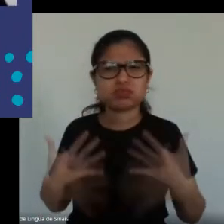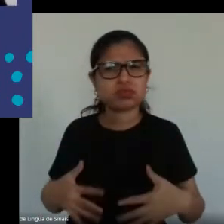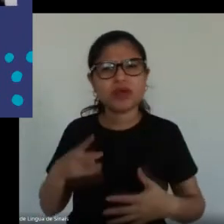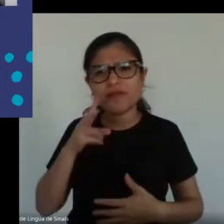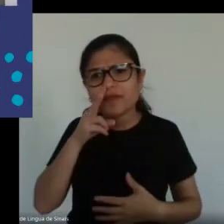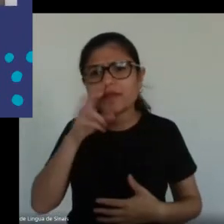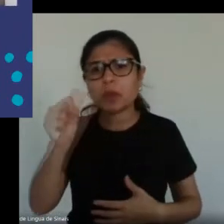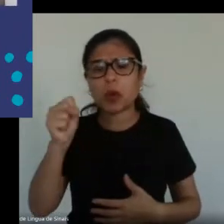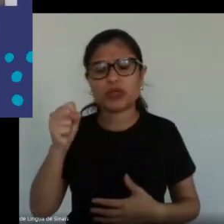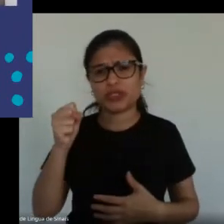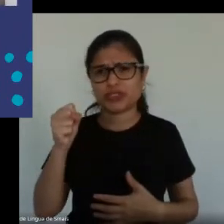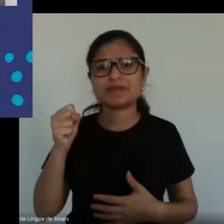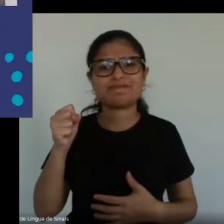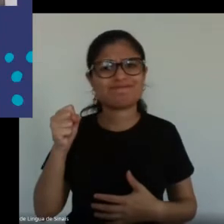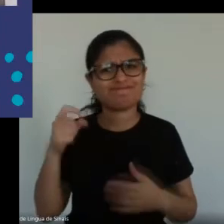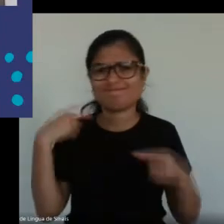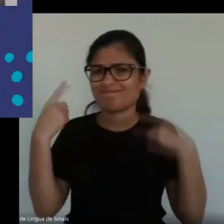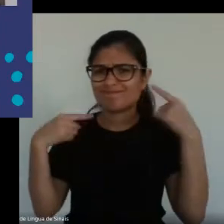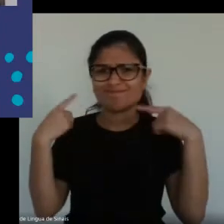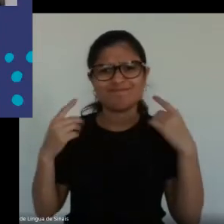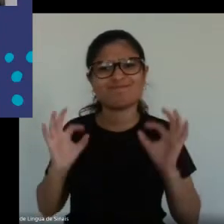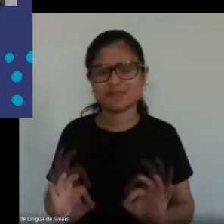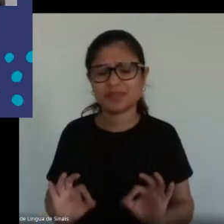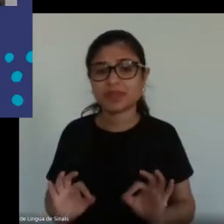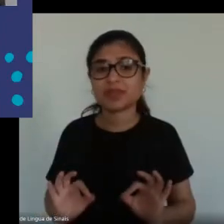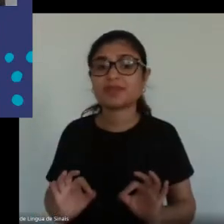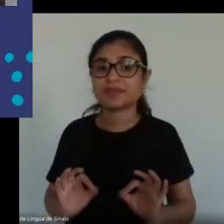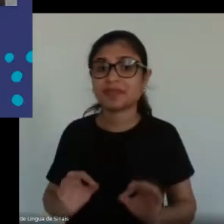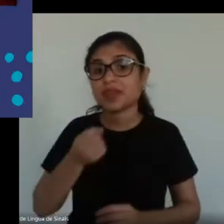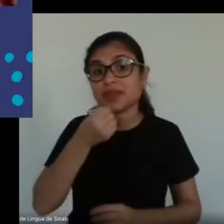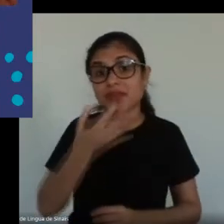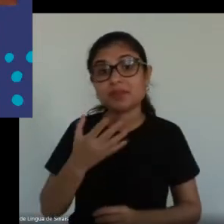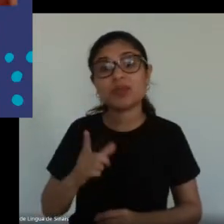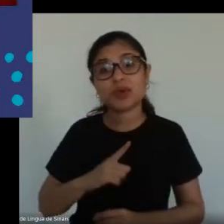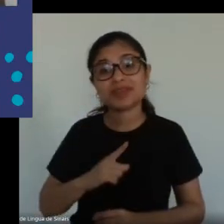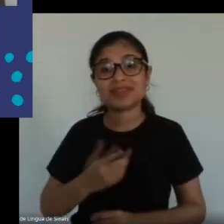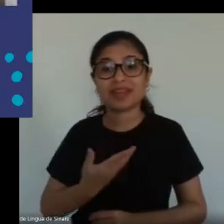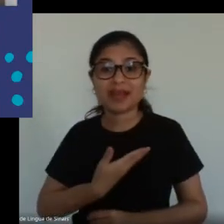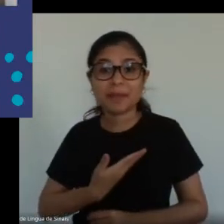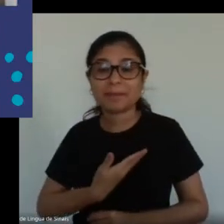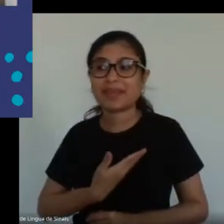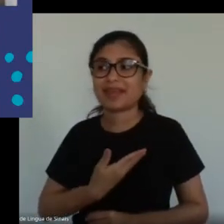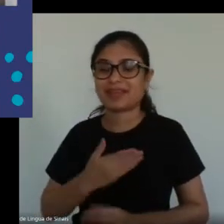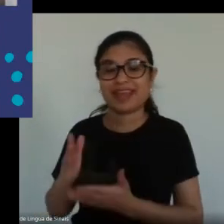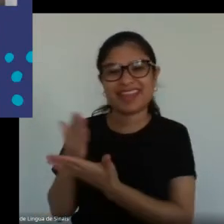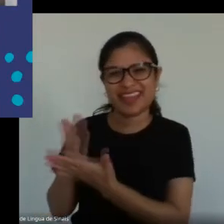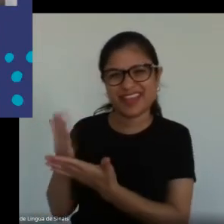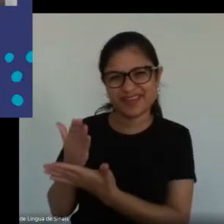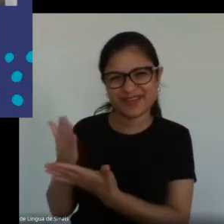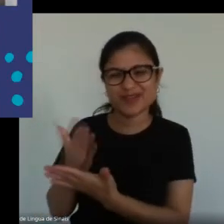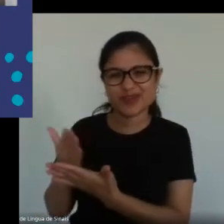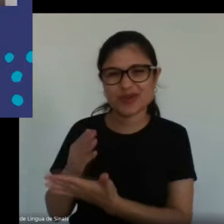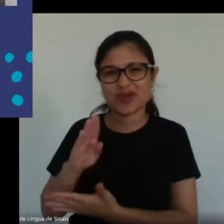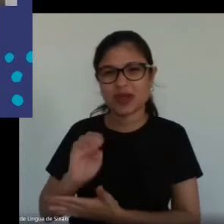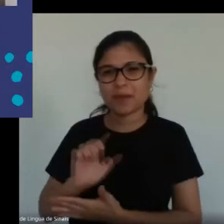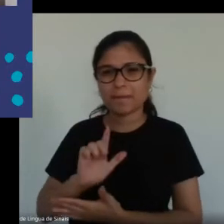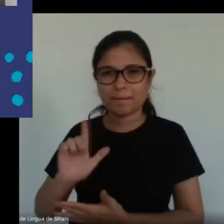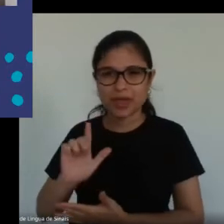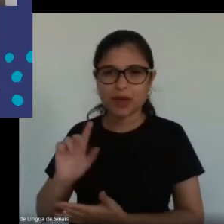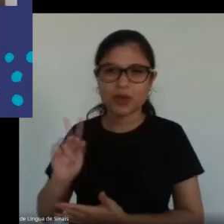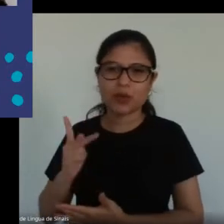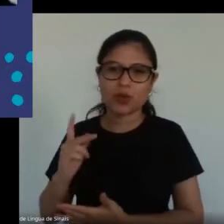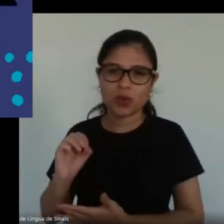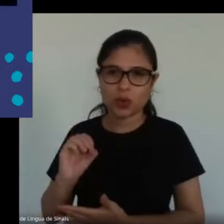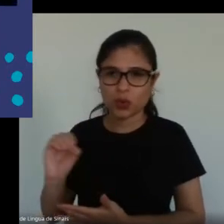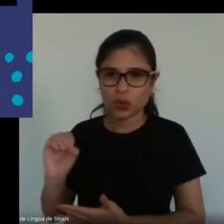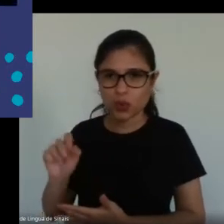sabe? Era muito maluco. E ainda bem que eu tenho umas companheiras, né, assim, bell hooks, eu leio muito essas mulheres de